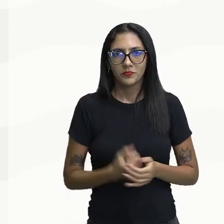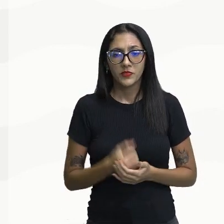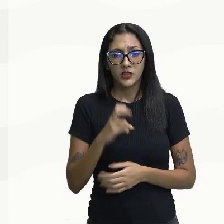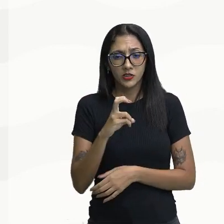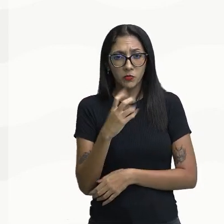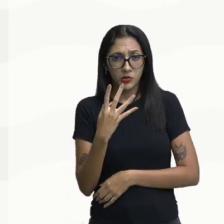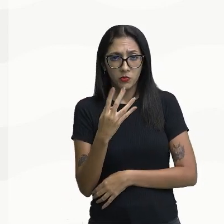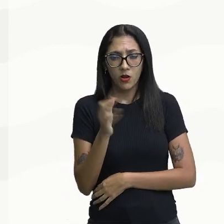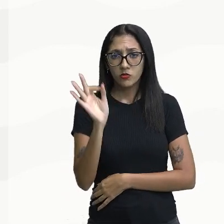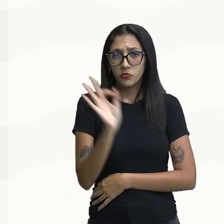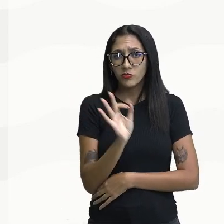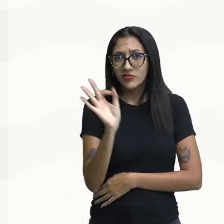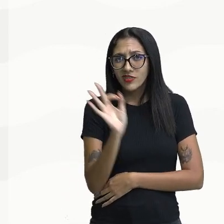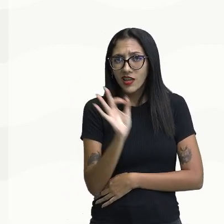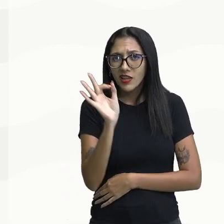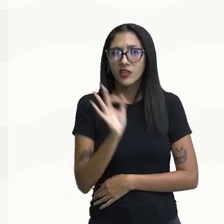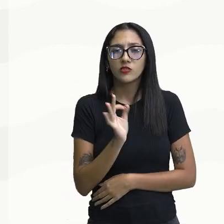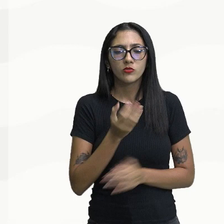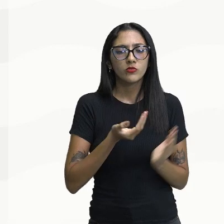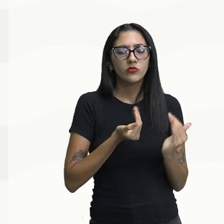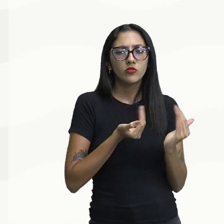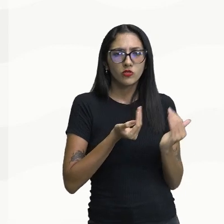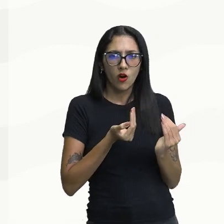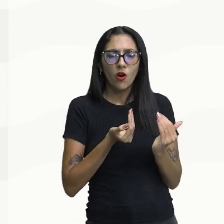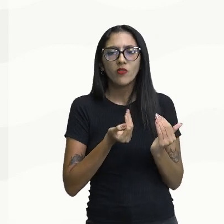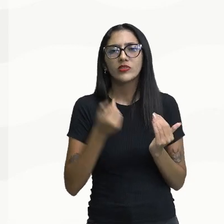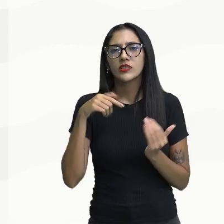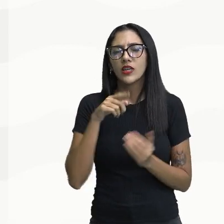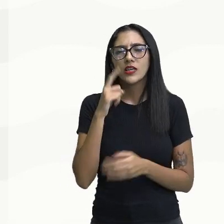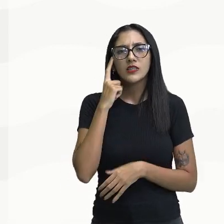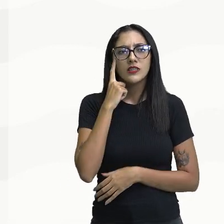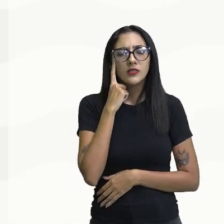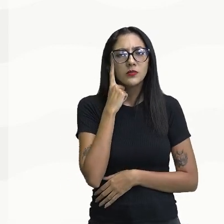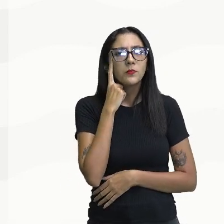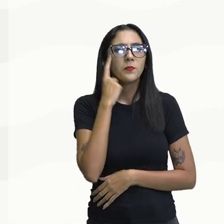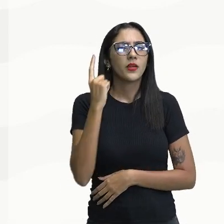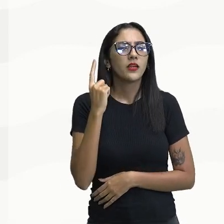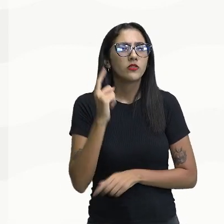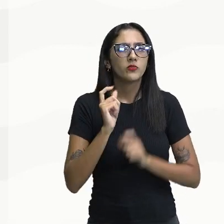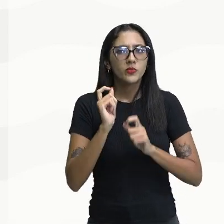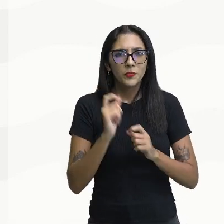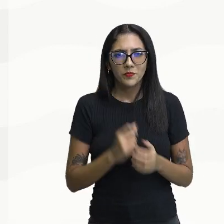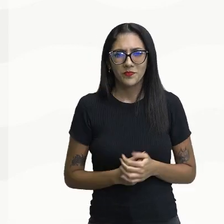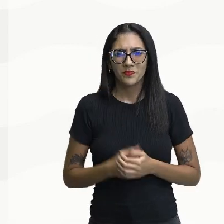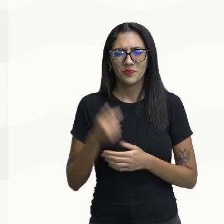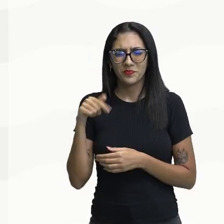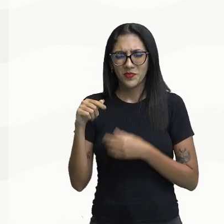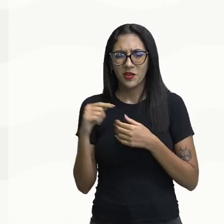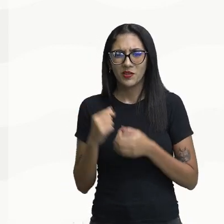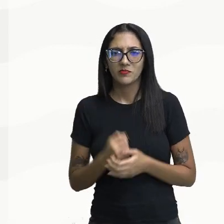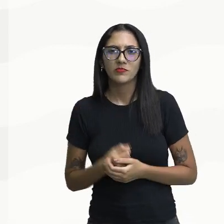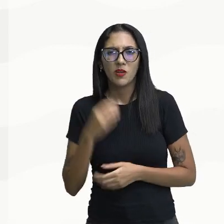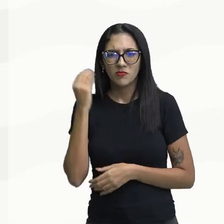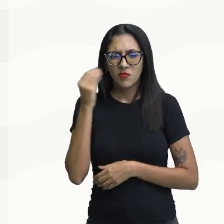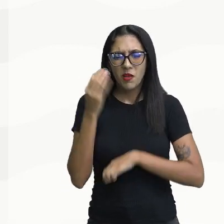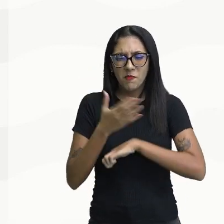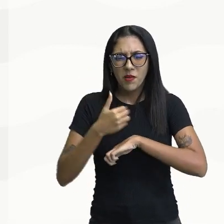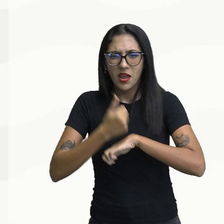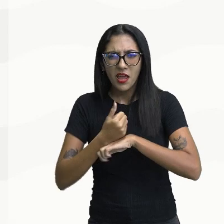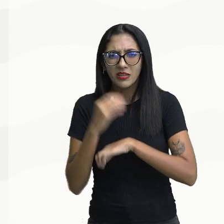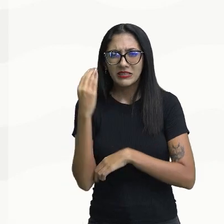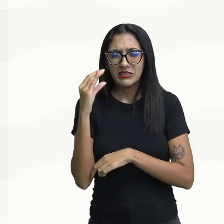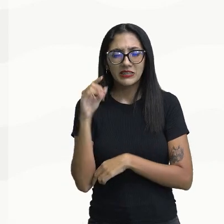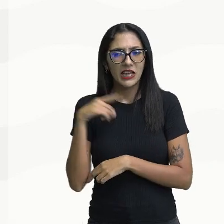54% dos jovens, eles acham, olha aí, que os cientistas estão exagerando o